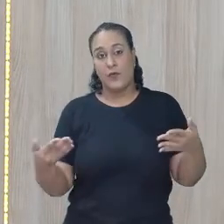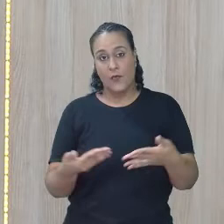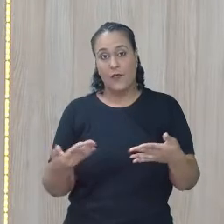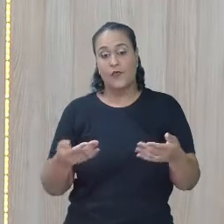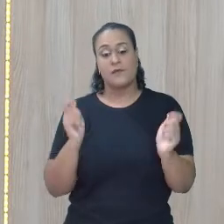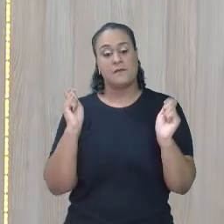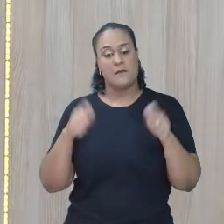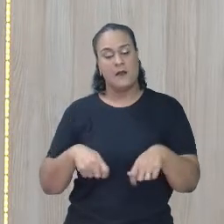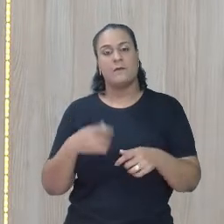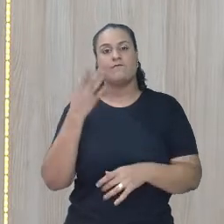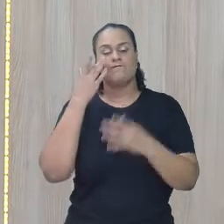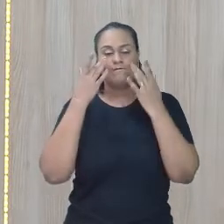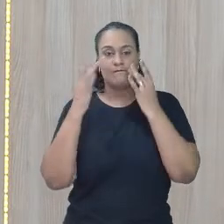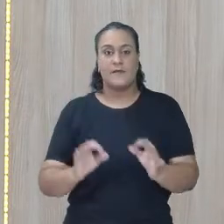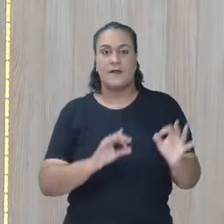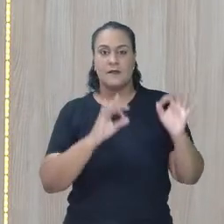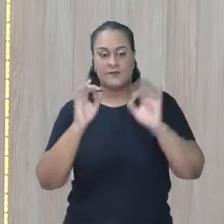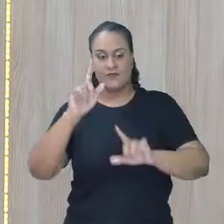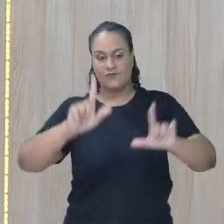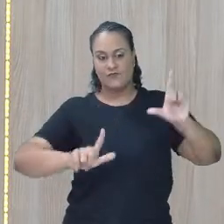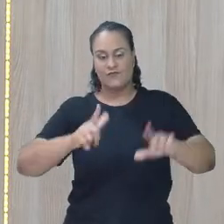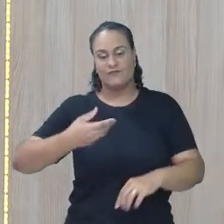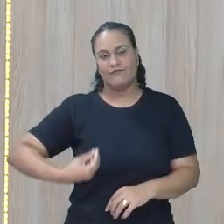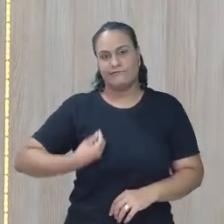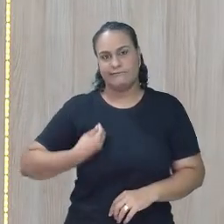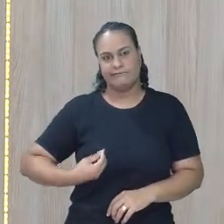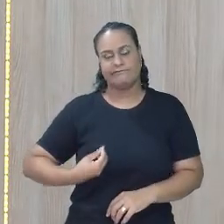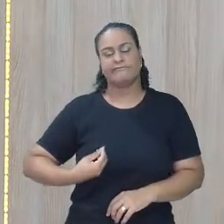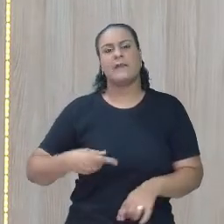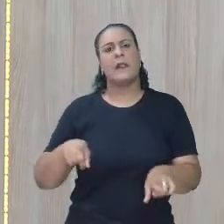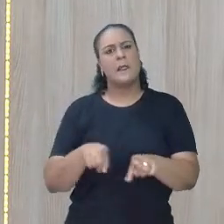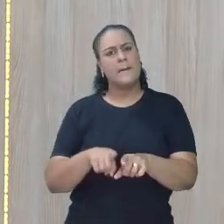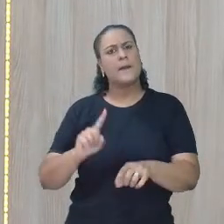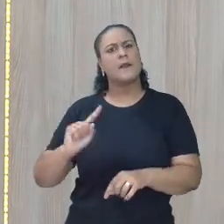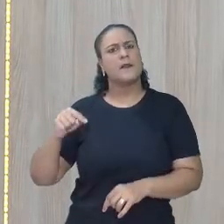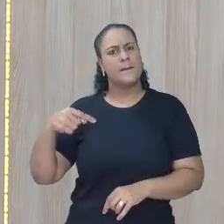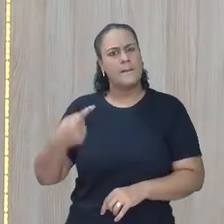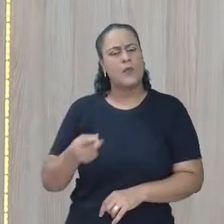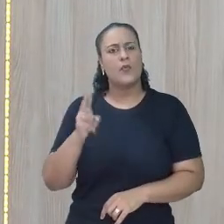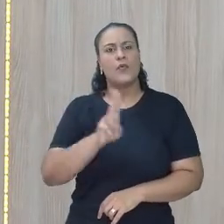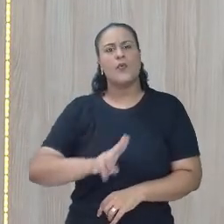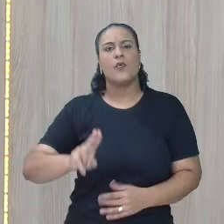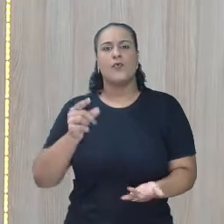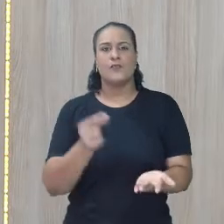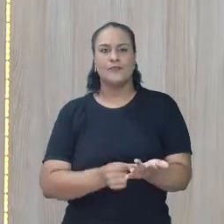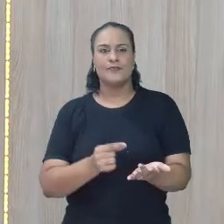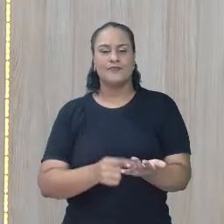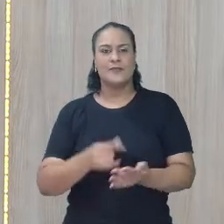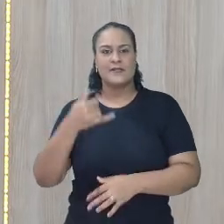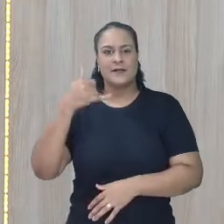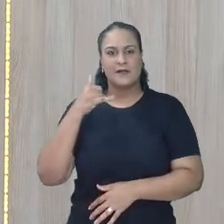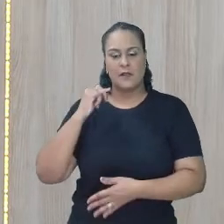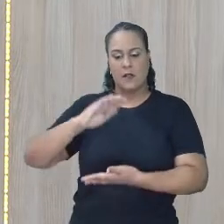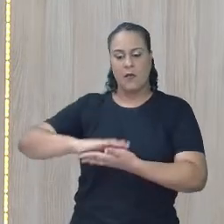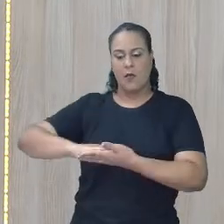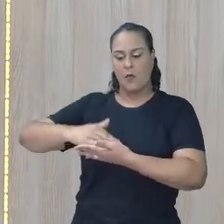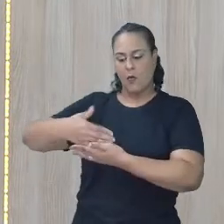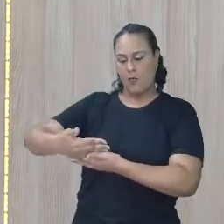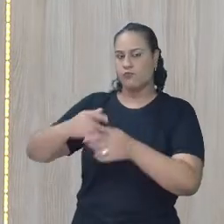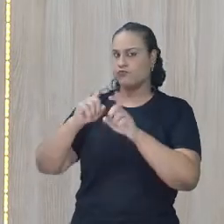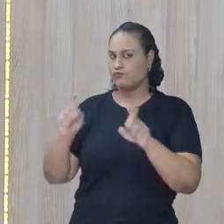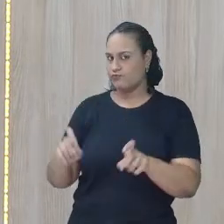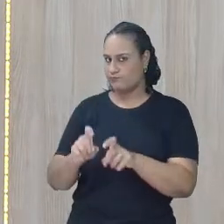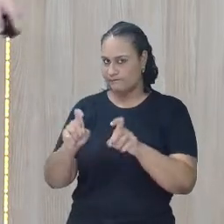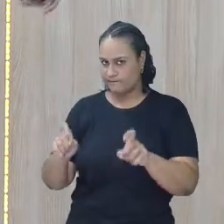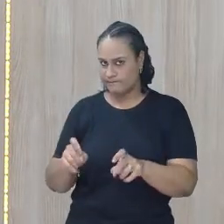pela TV. Também é possível que você assista depois usando o aplicativo no celular ou no computador através do nosso canal, tá